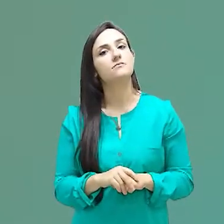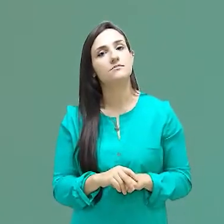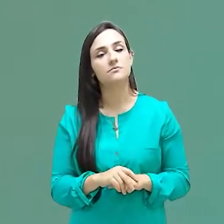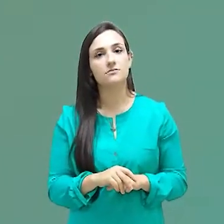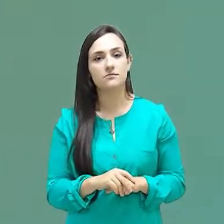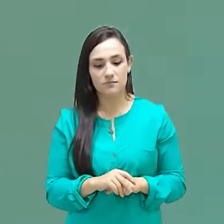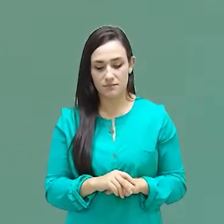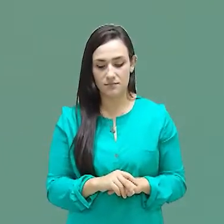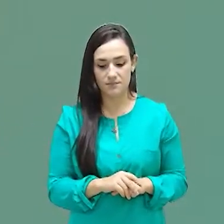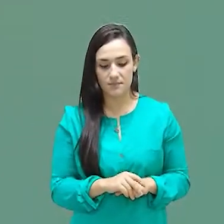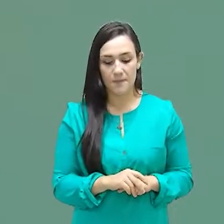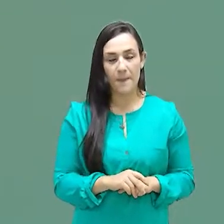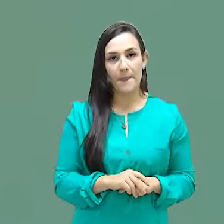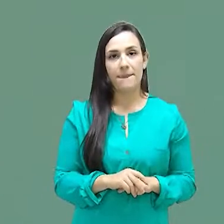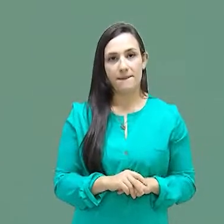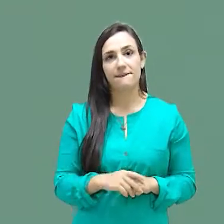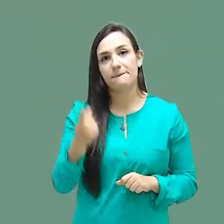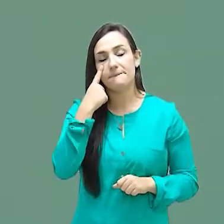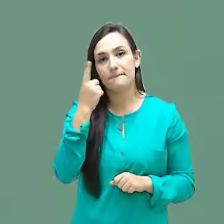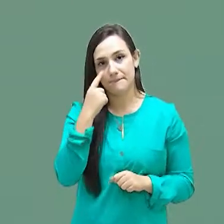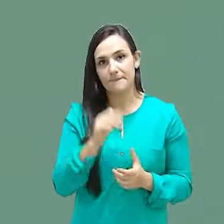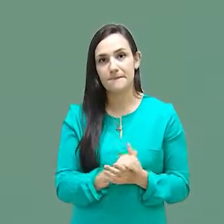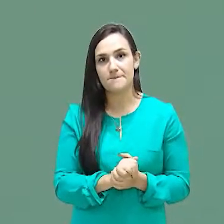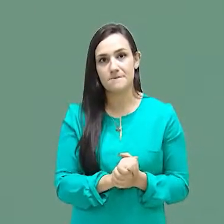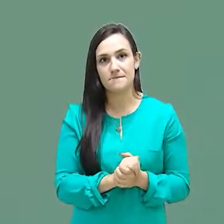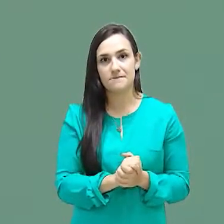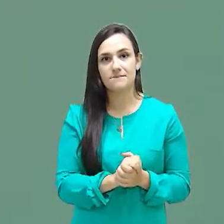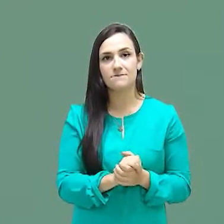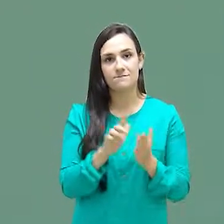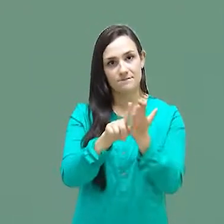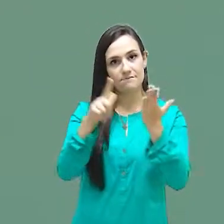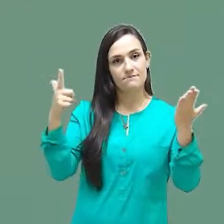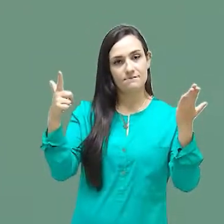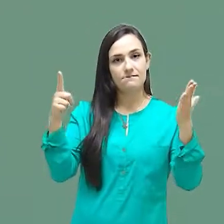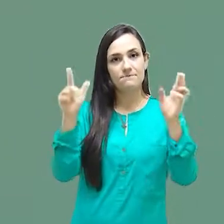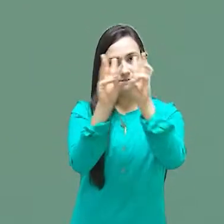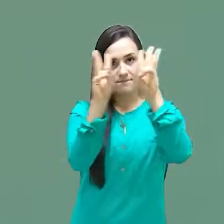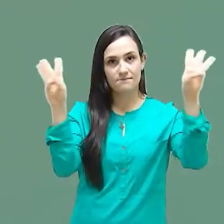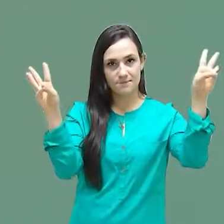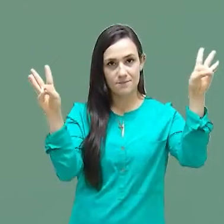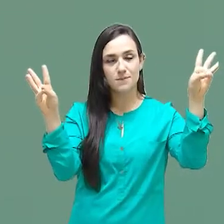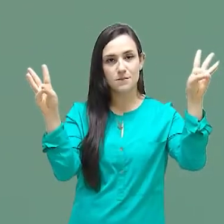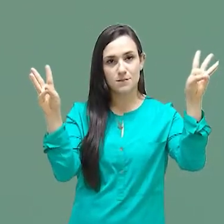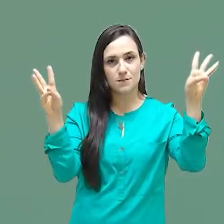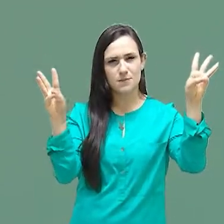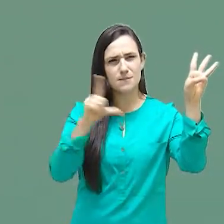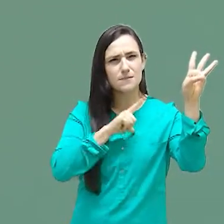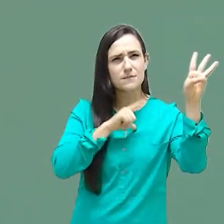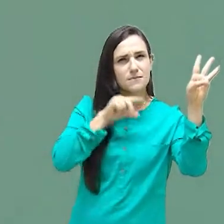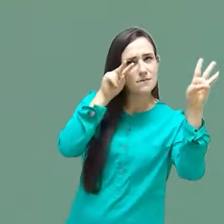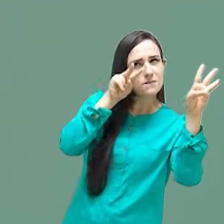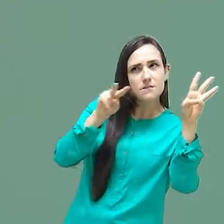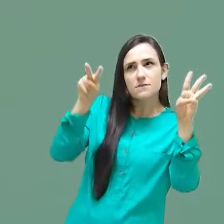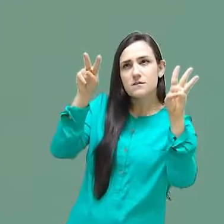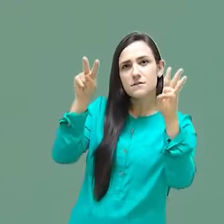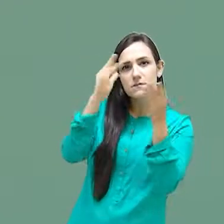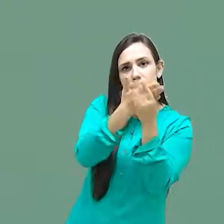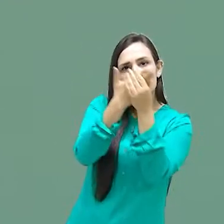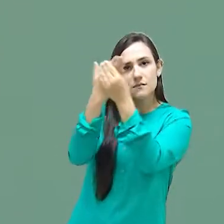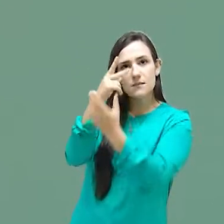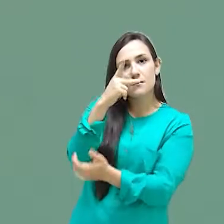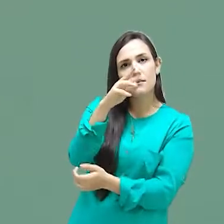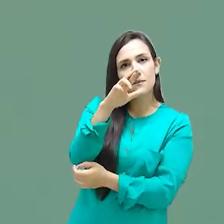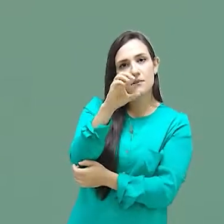Assembleia. Na página inicial tem a aba Processo Legislativo. Aqui, né? Exato. Essa primeira aba aqui é